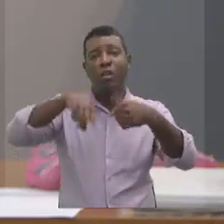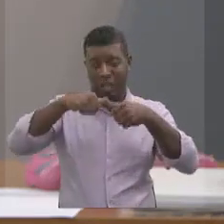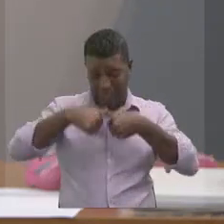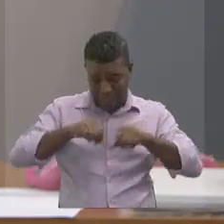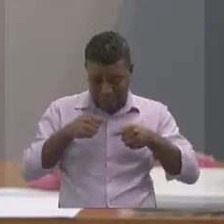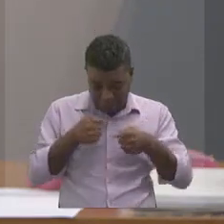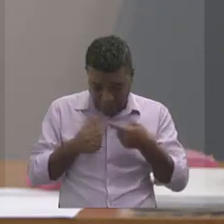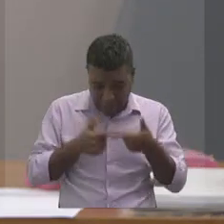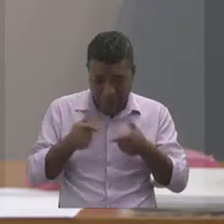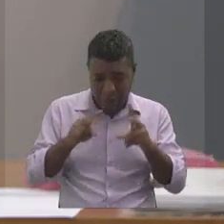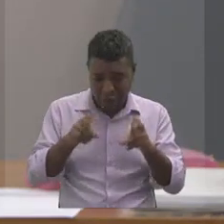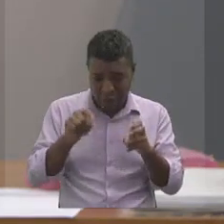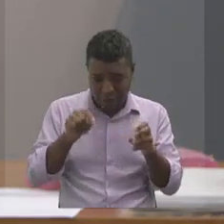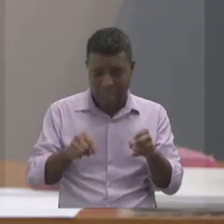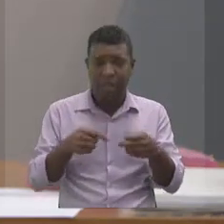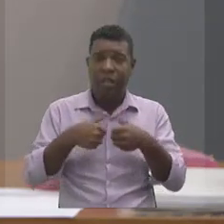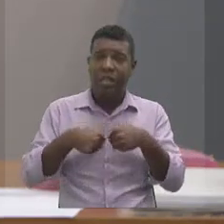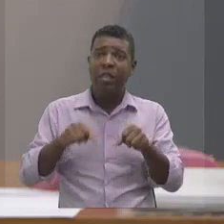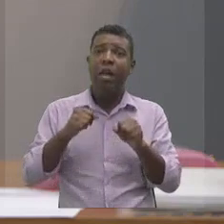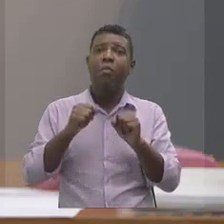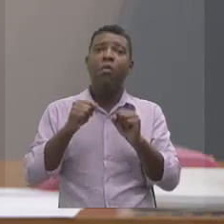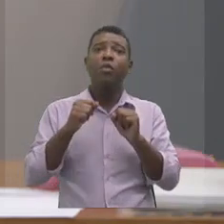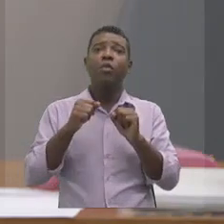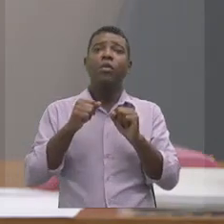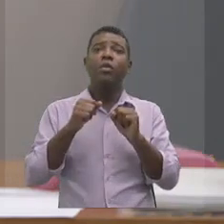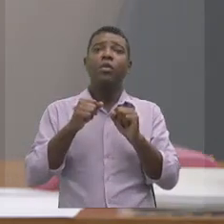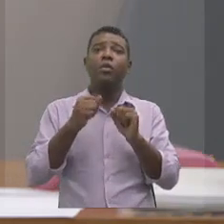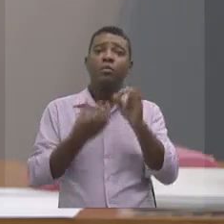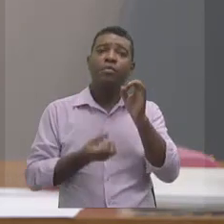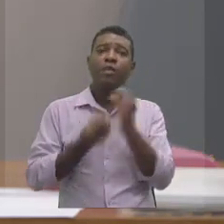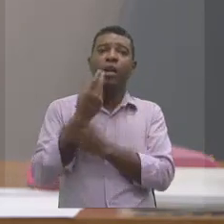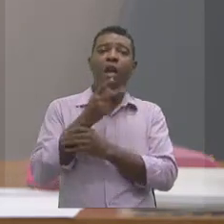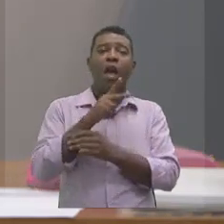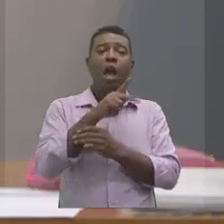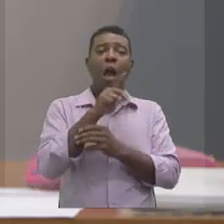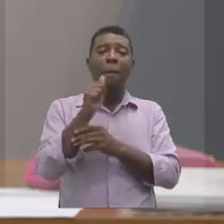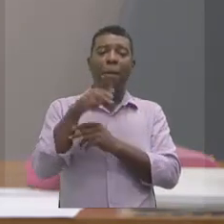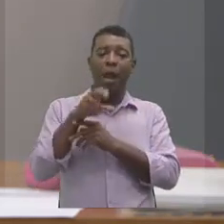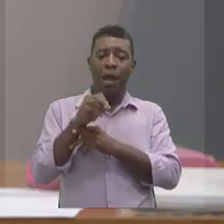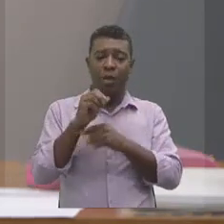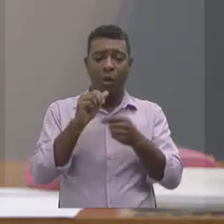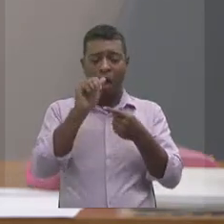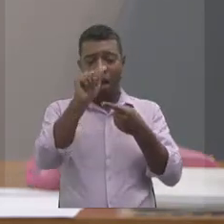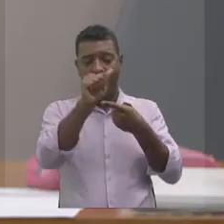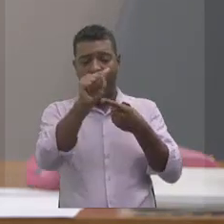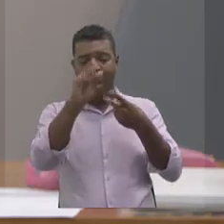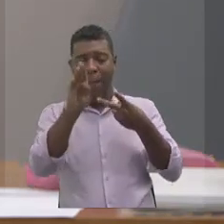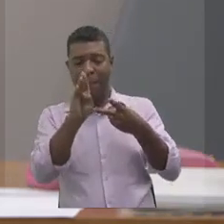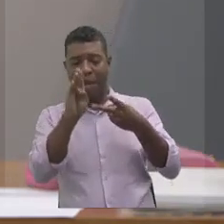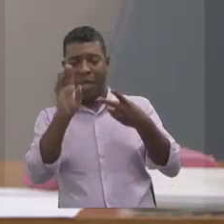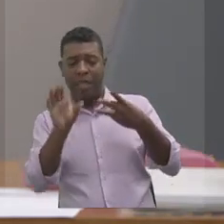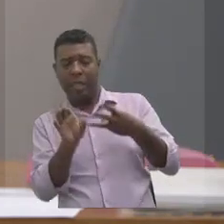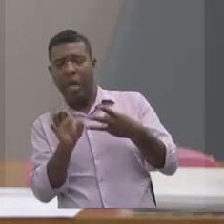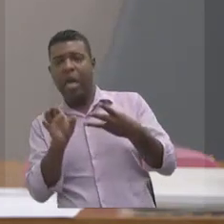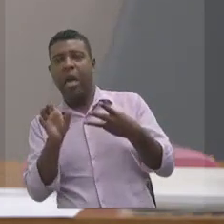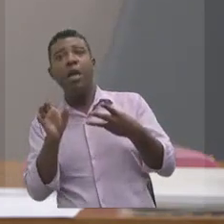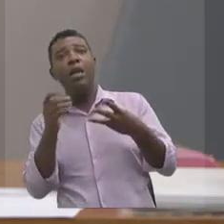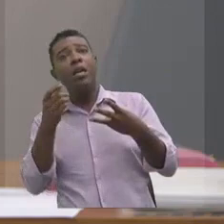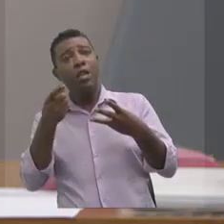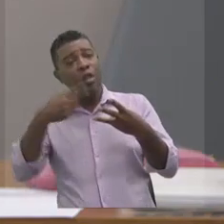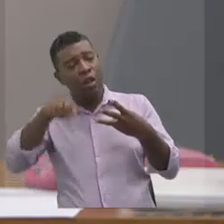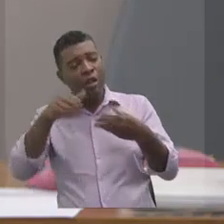aqui montando um plano a um plano b um plano C tá então eu queria que a gente tá em fase final de conclusão dessas análises